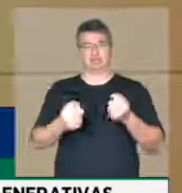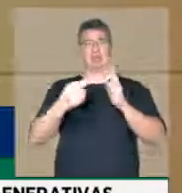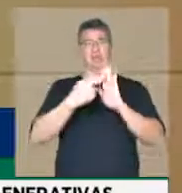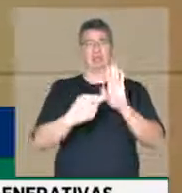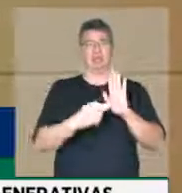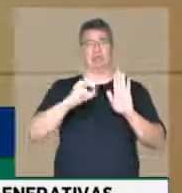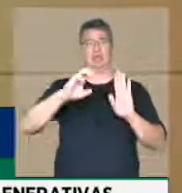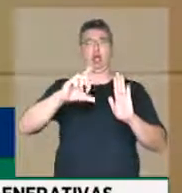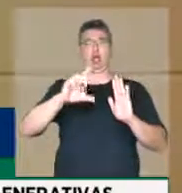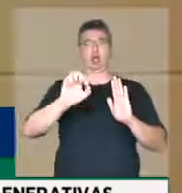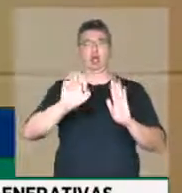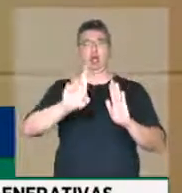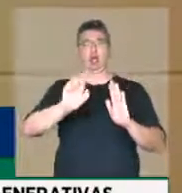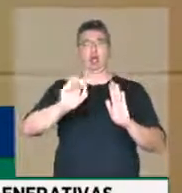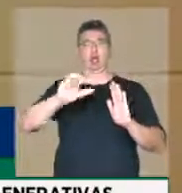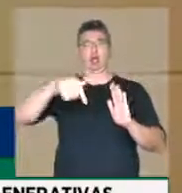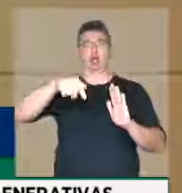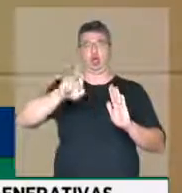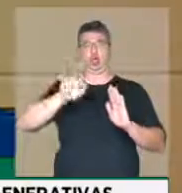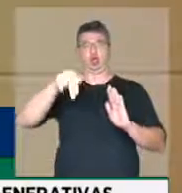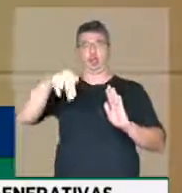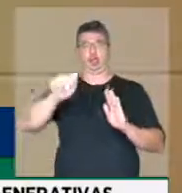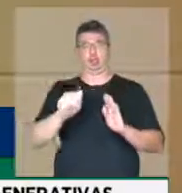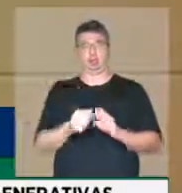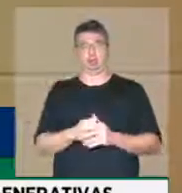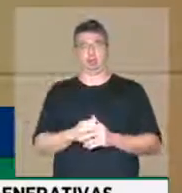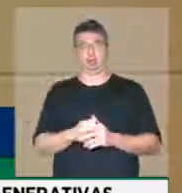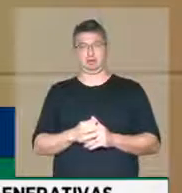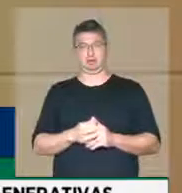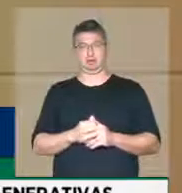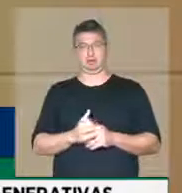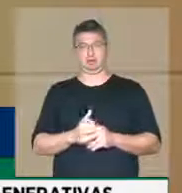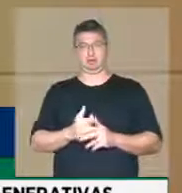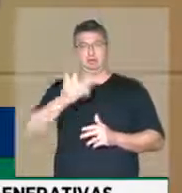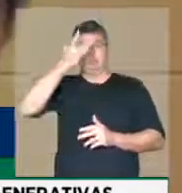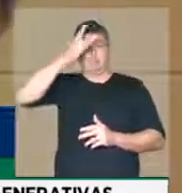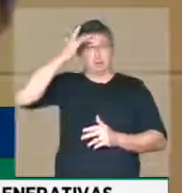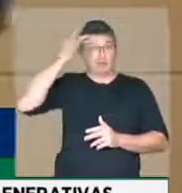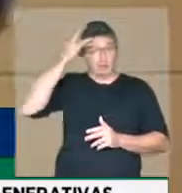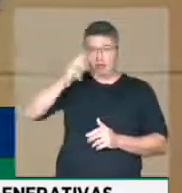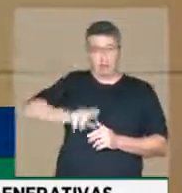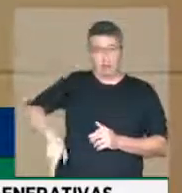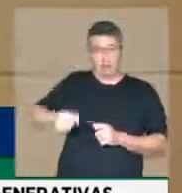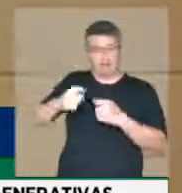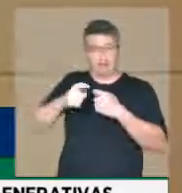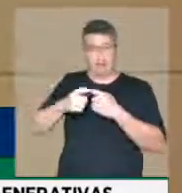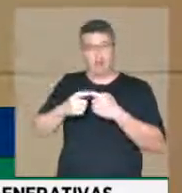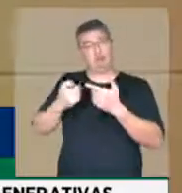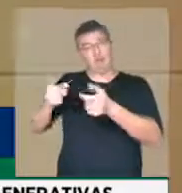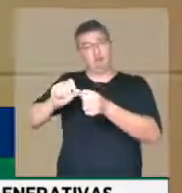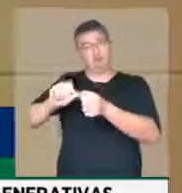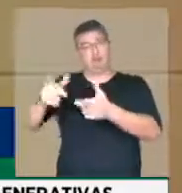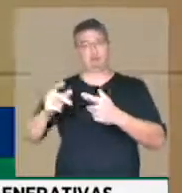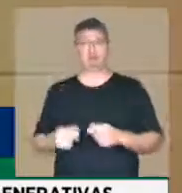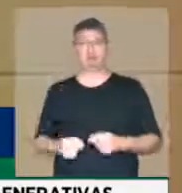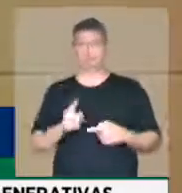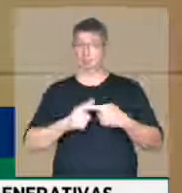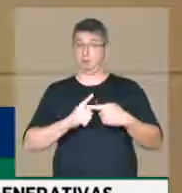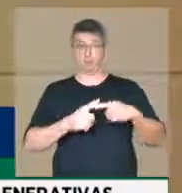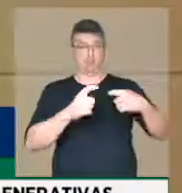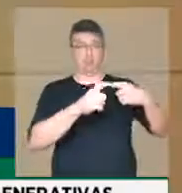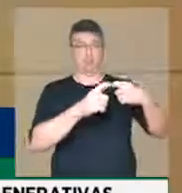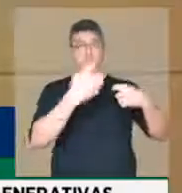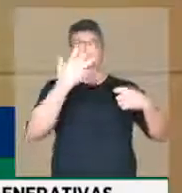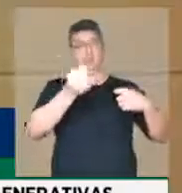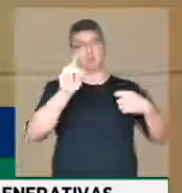protocolo da cloroquina. Só mesmo um médico para fazer isso, só mesmo um não médico para fazer isso. Um médico